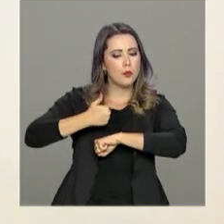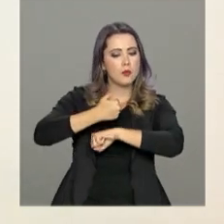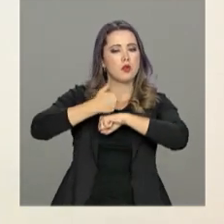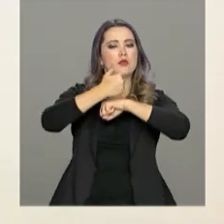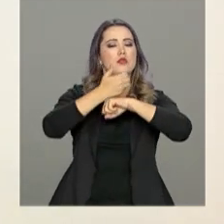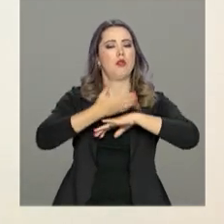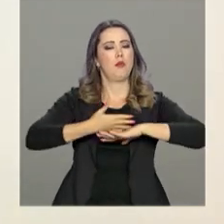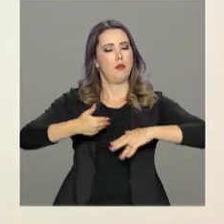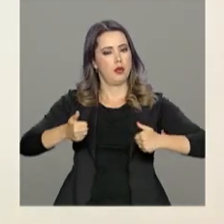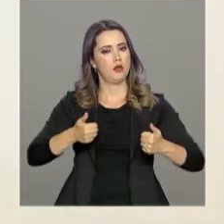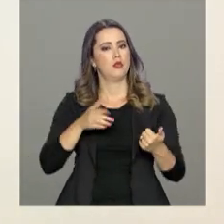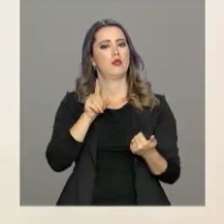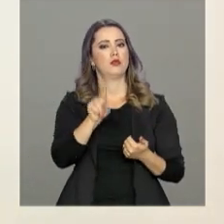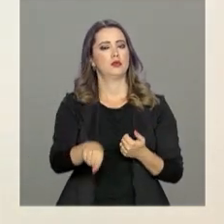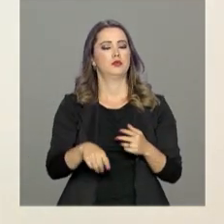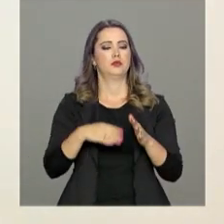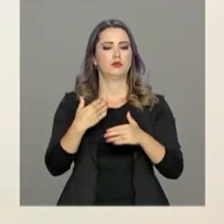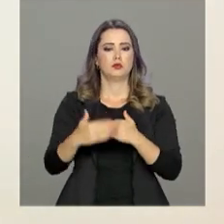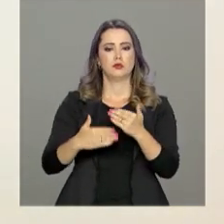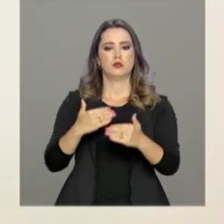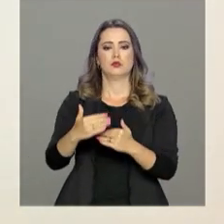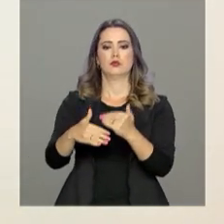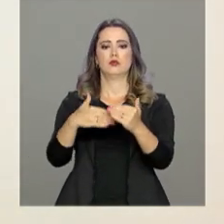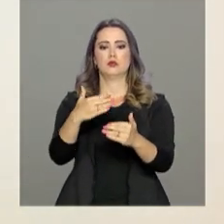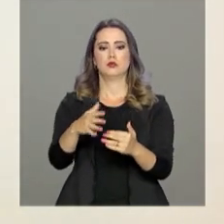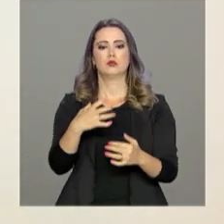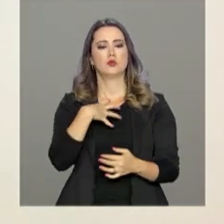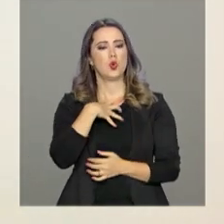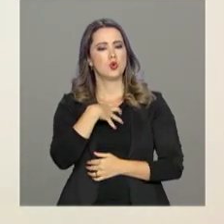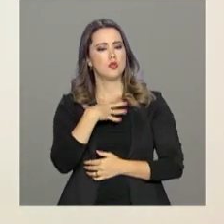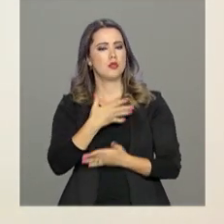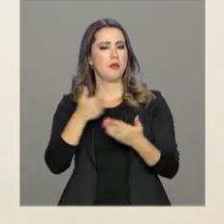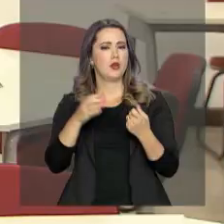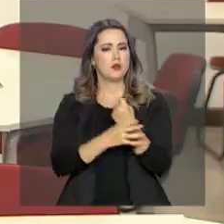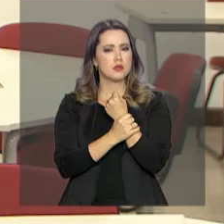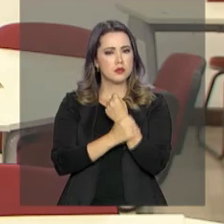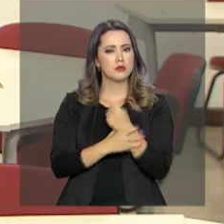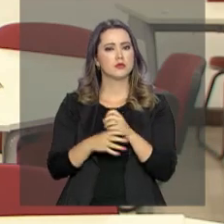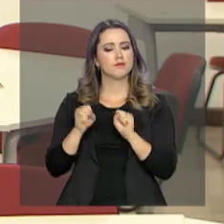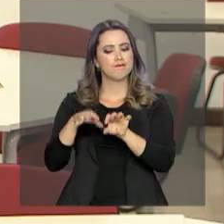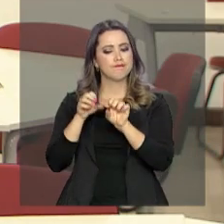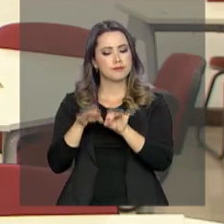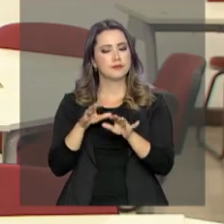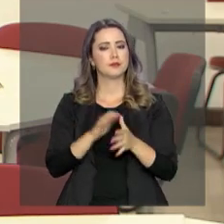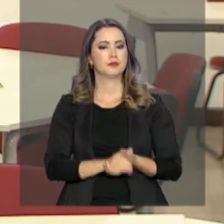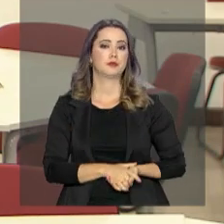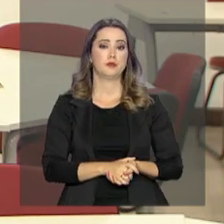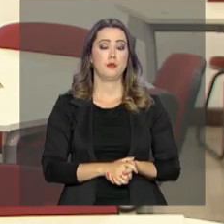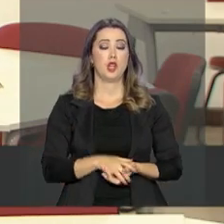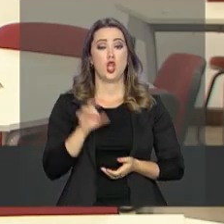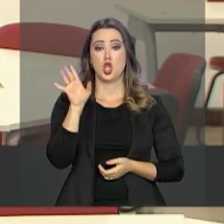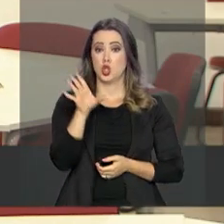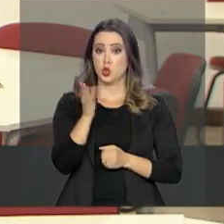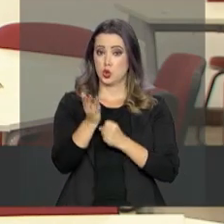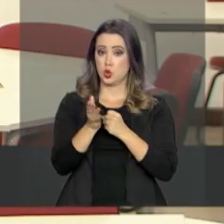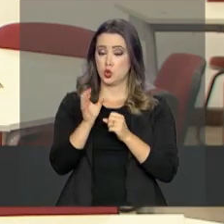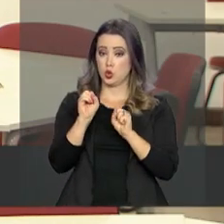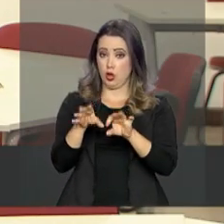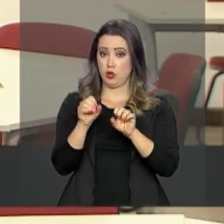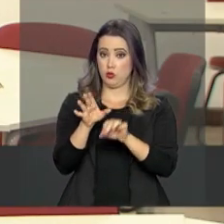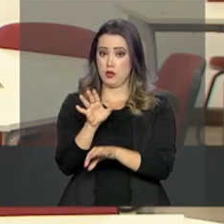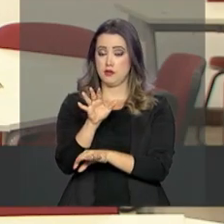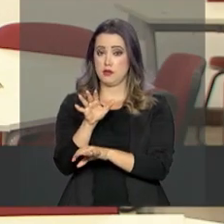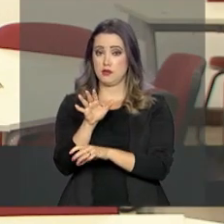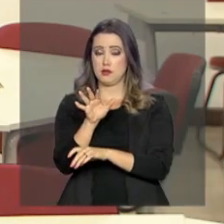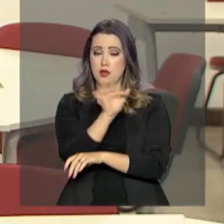eu acredito que ele vai ficando uma sensação maior de segurança somente na educação básica o brasil tem mais de